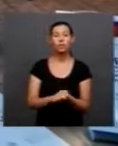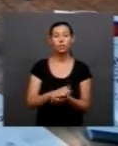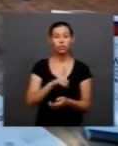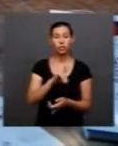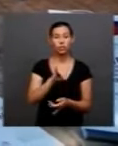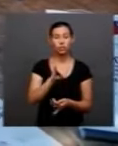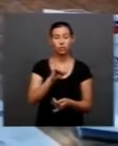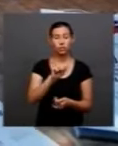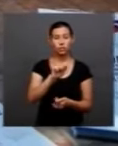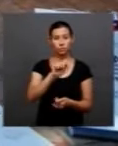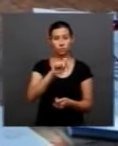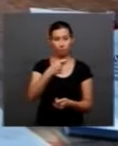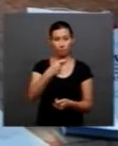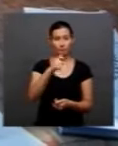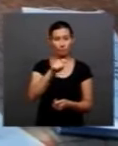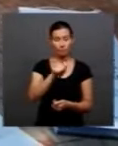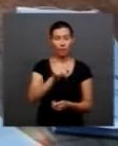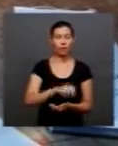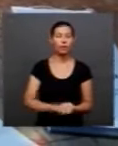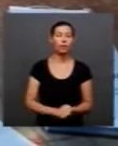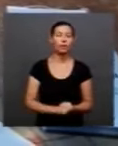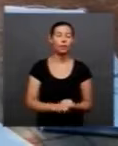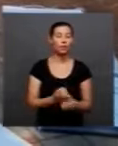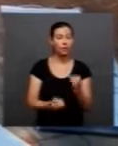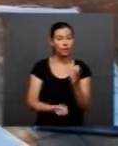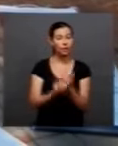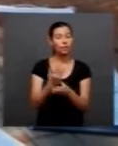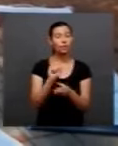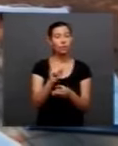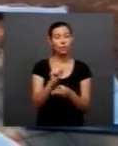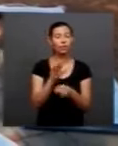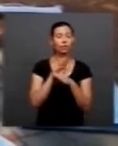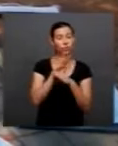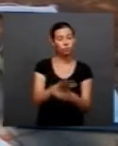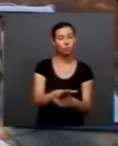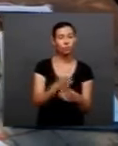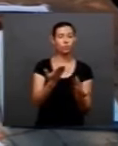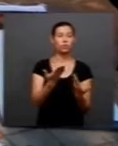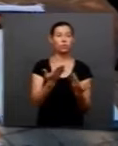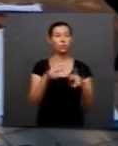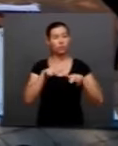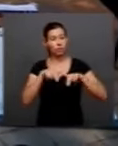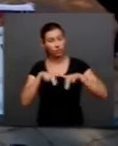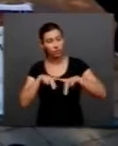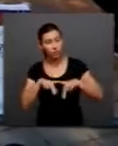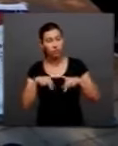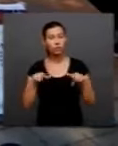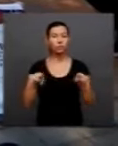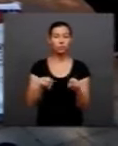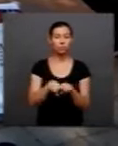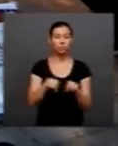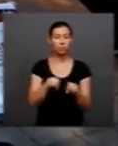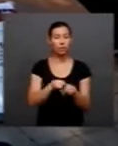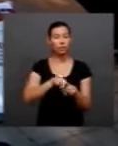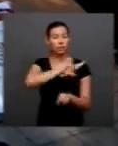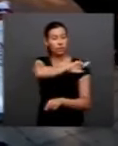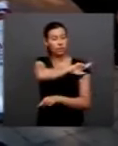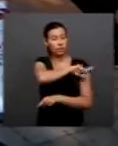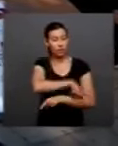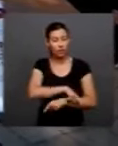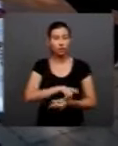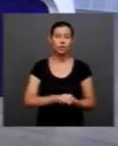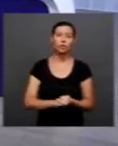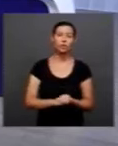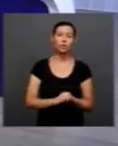busca exatamente criar ações afirmativas em relação tanto ao gênero, quanto ao étnico racial, quanto às questões LGBT.